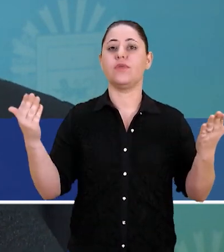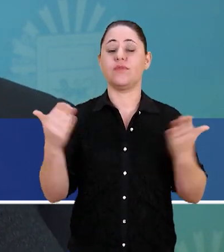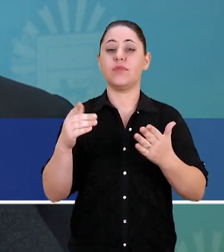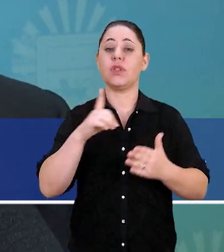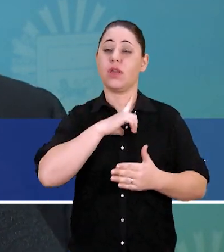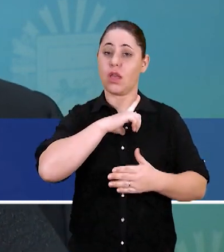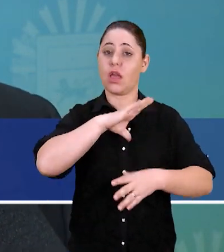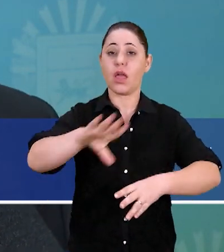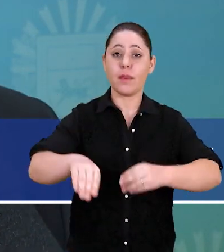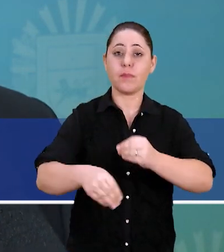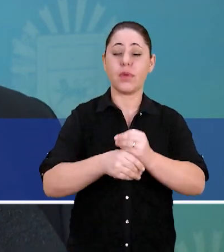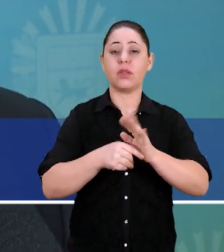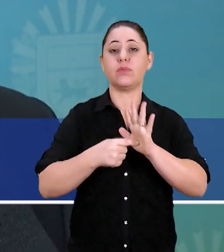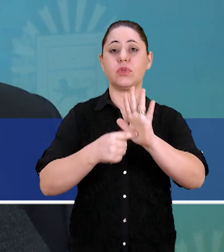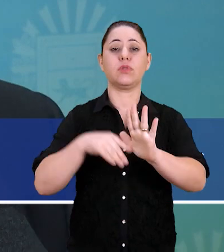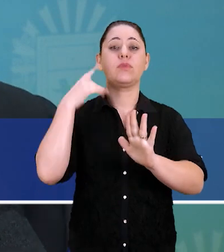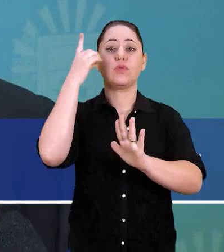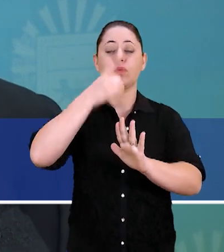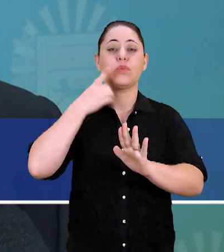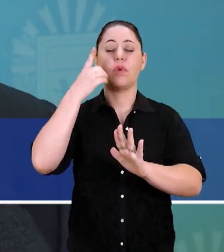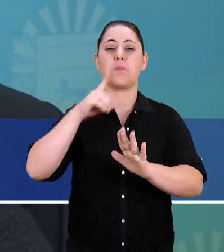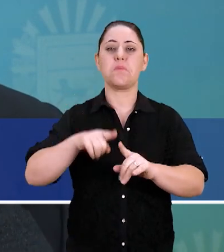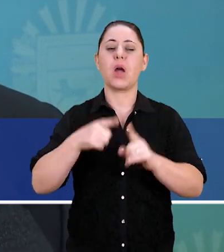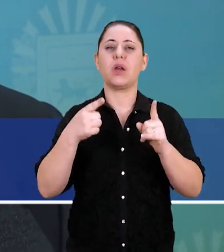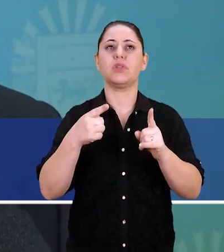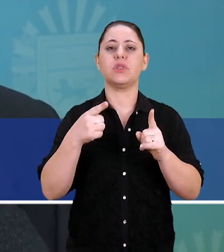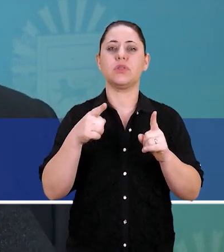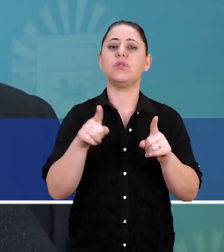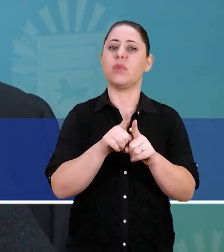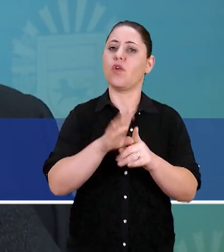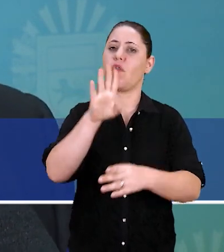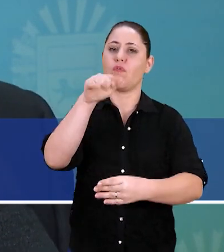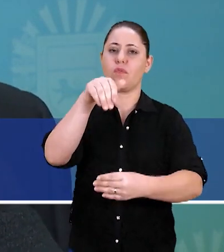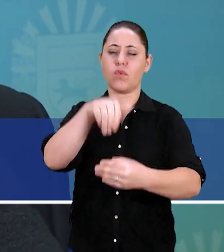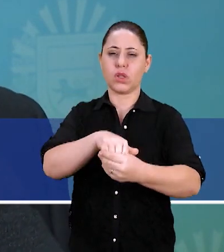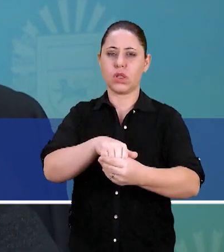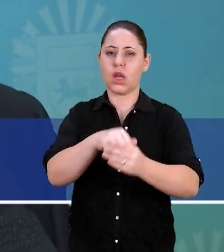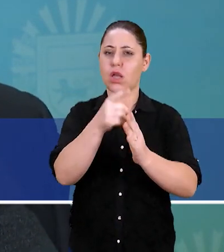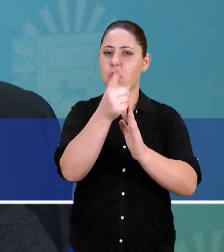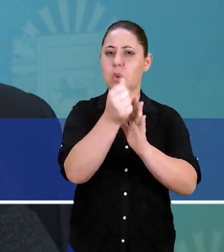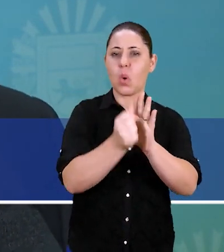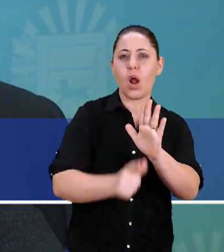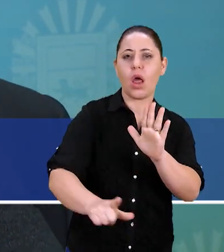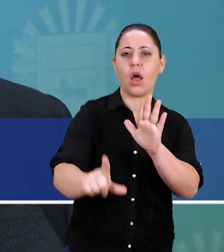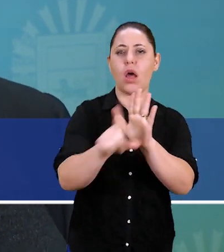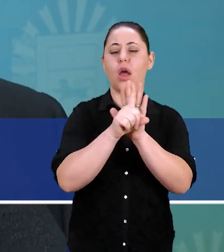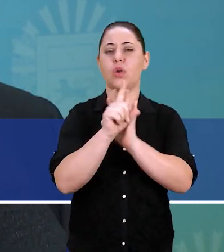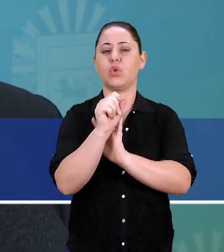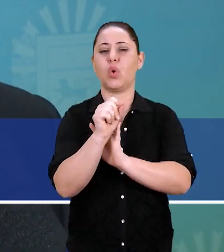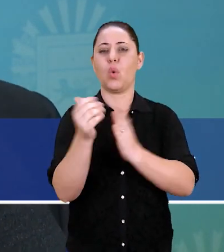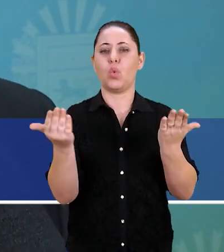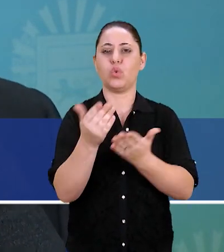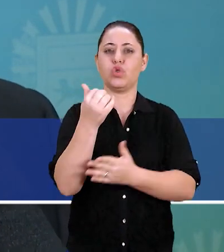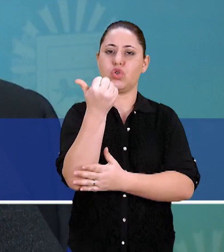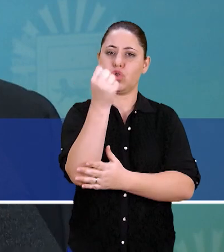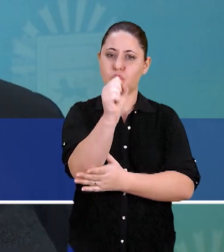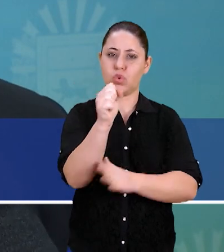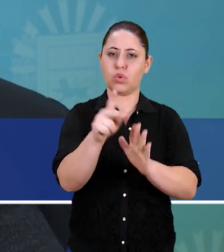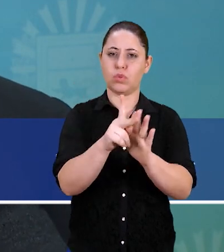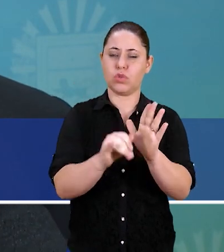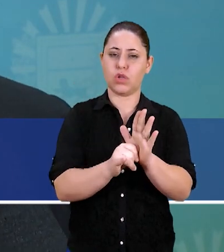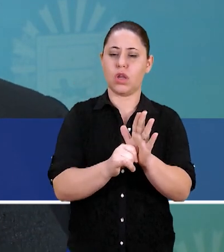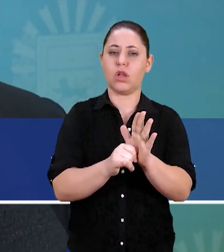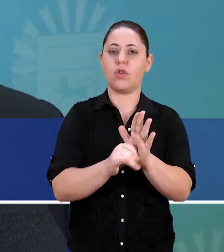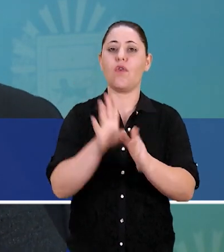muito tempo, e aí vem as emendas apresentadas pelos deputados, mas fora isso nós estamos votando aí lei orçamentária, hoje